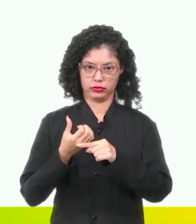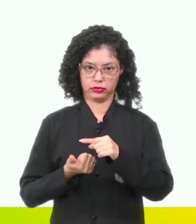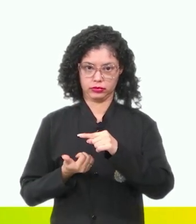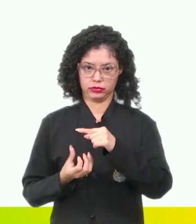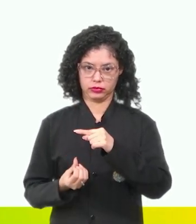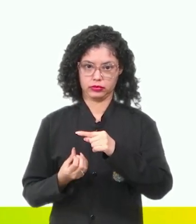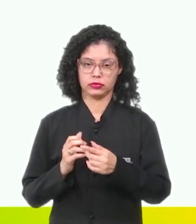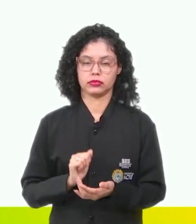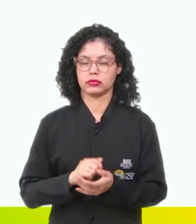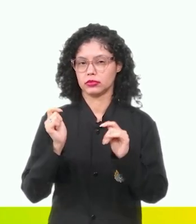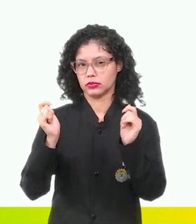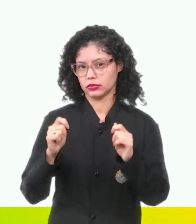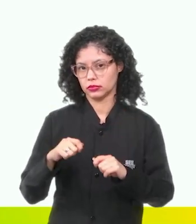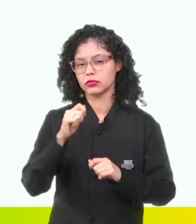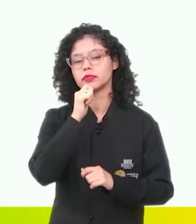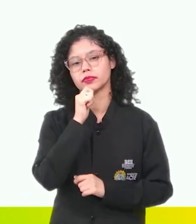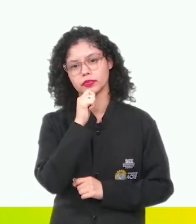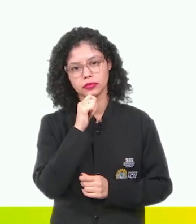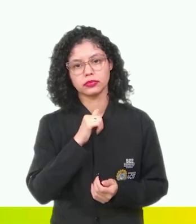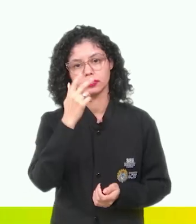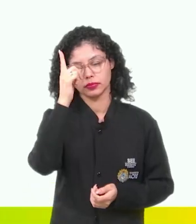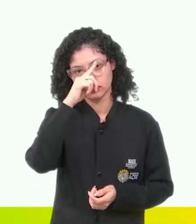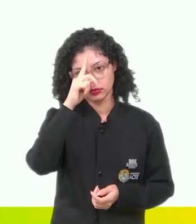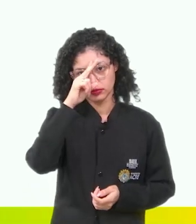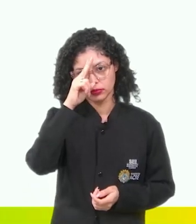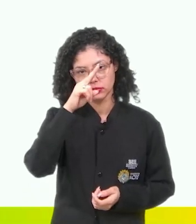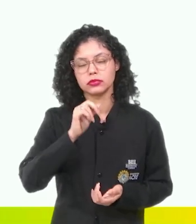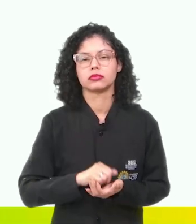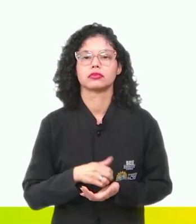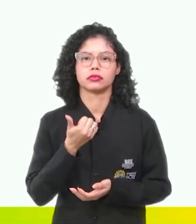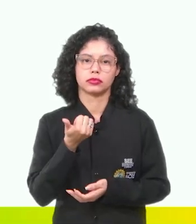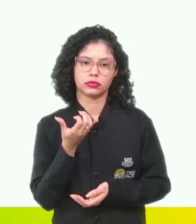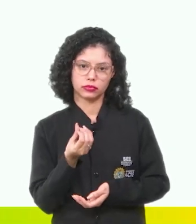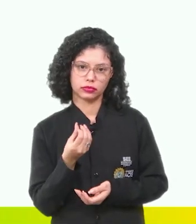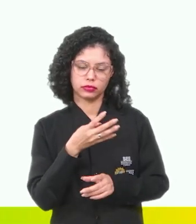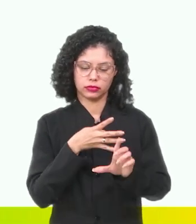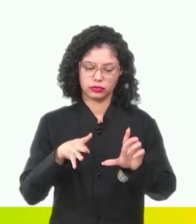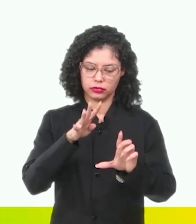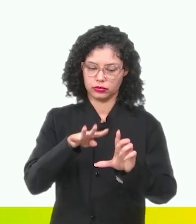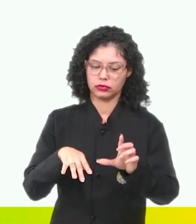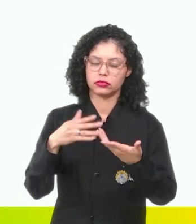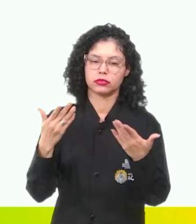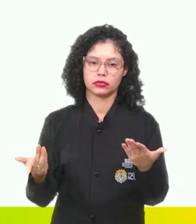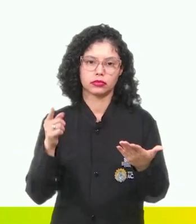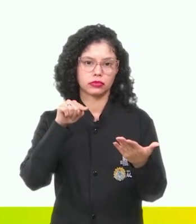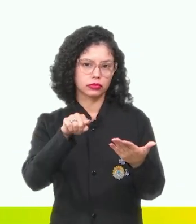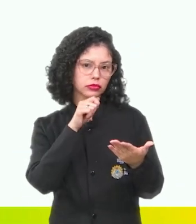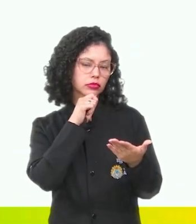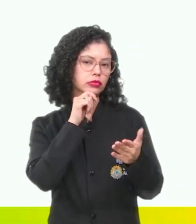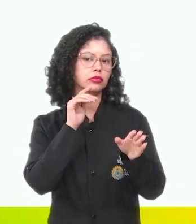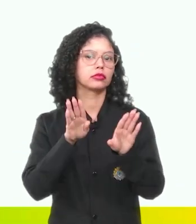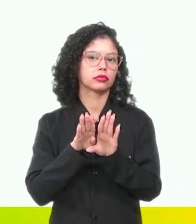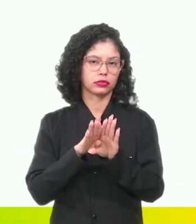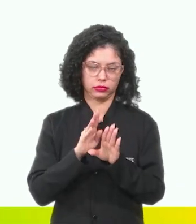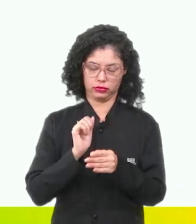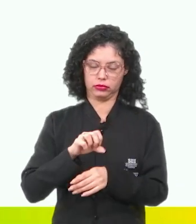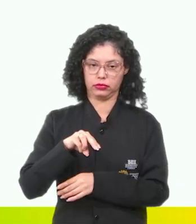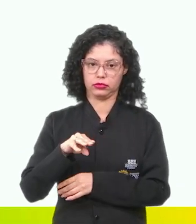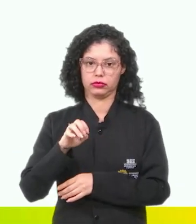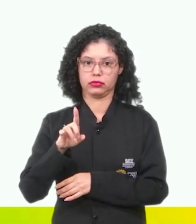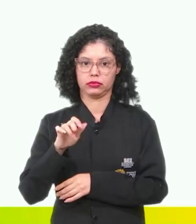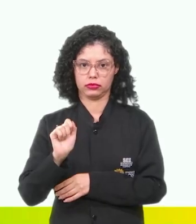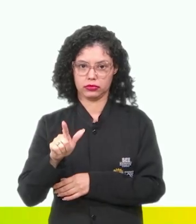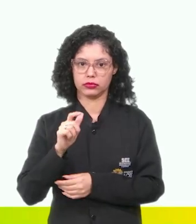16 possibilidades. Lembra? 16 quadrinho aqui. Então, é esse que Mendel